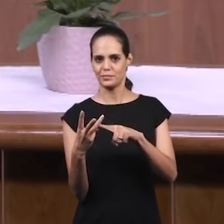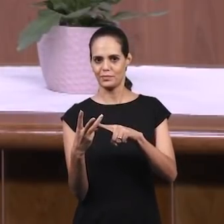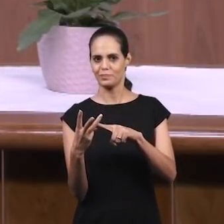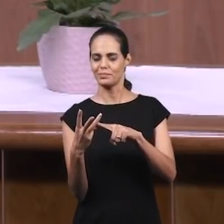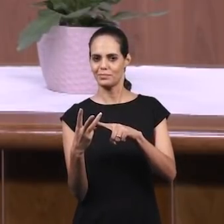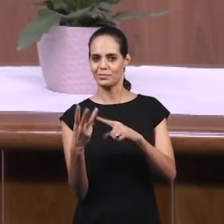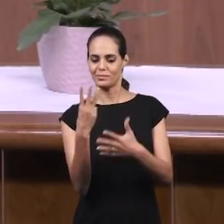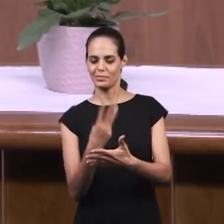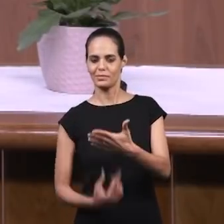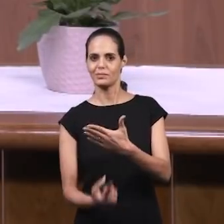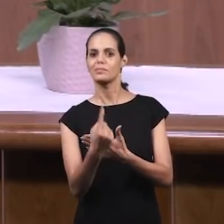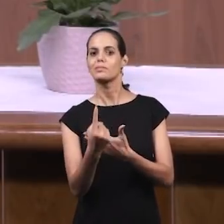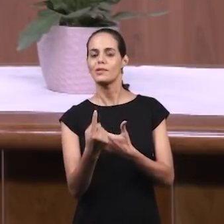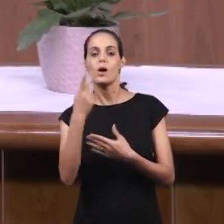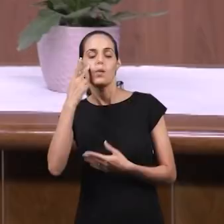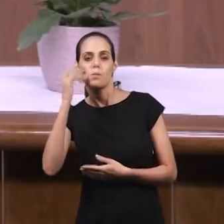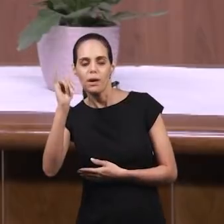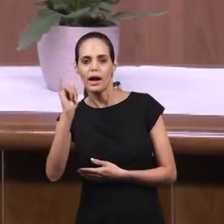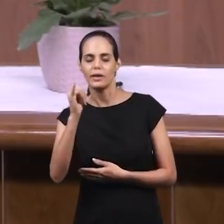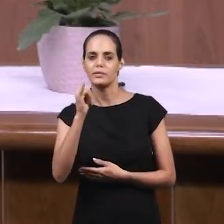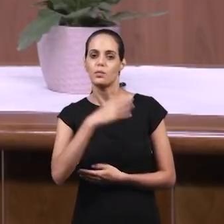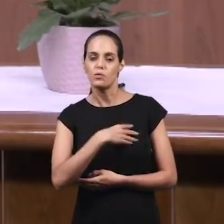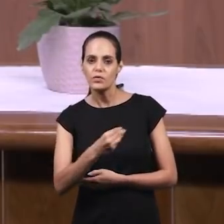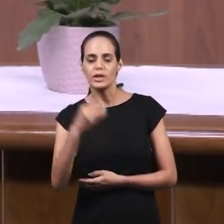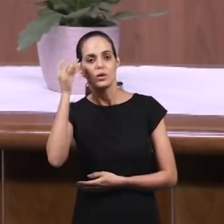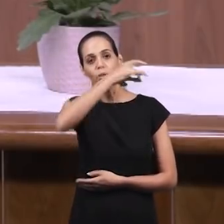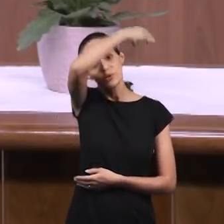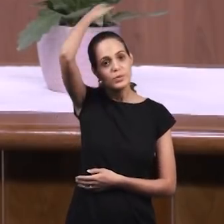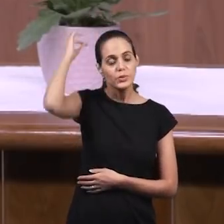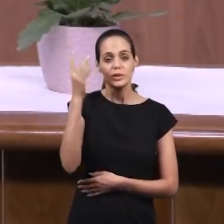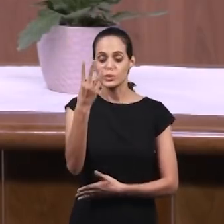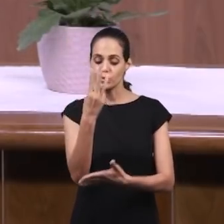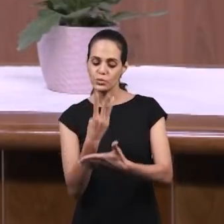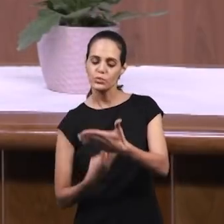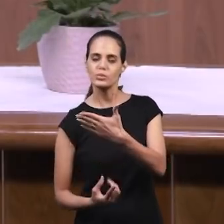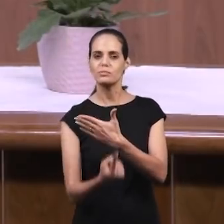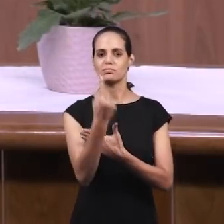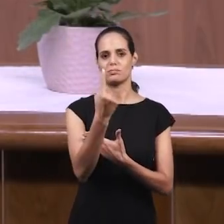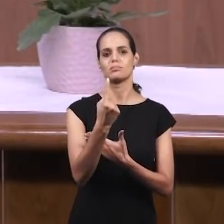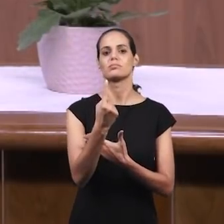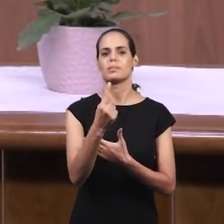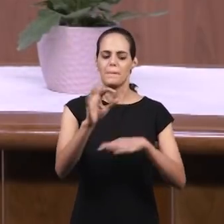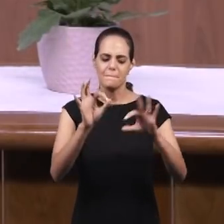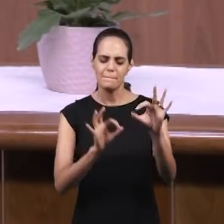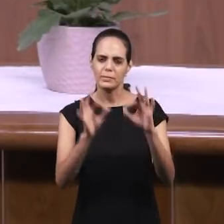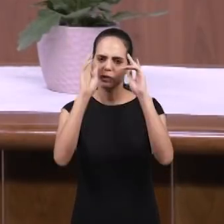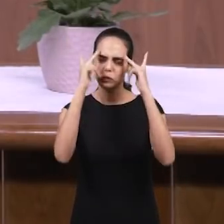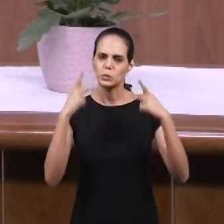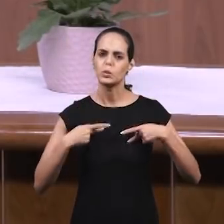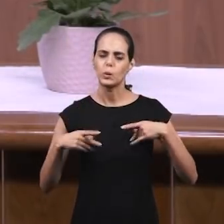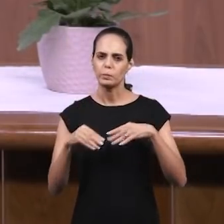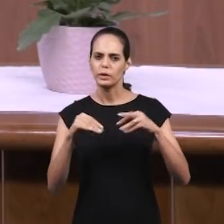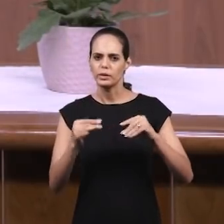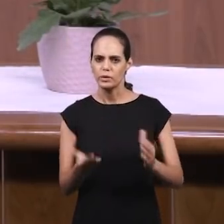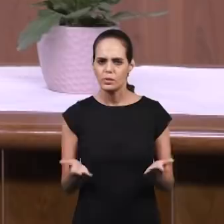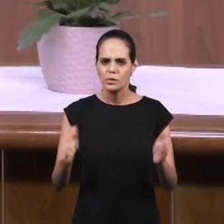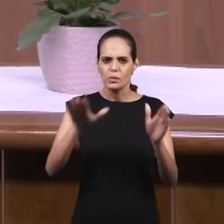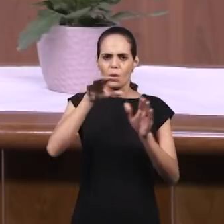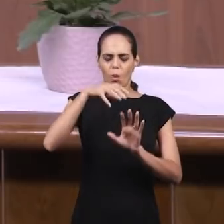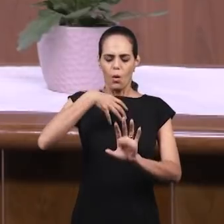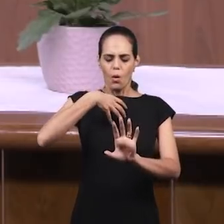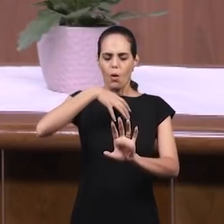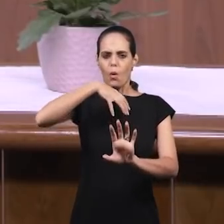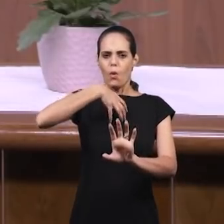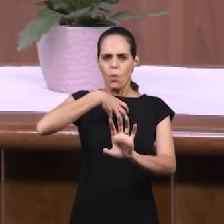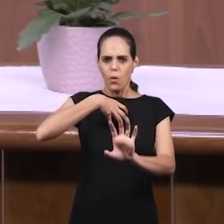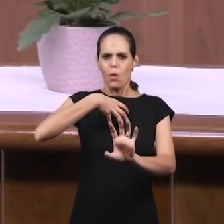estavam fazendo, criando o homem. E o Senhor Jesus, depois que subiu para o Pai, o Espírito